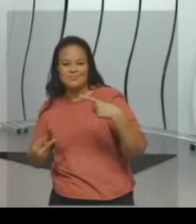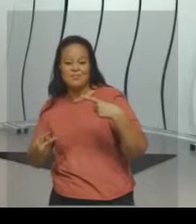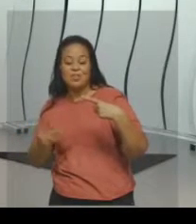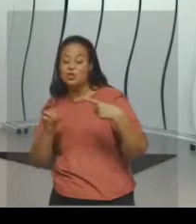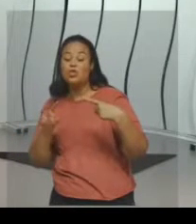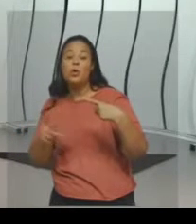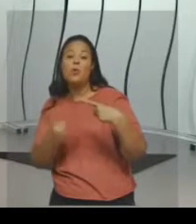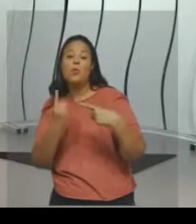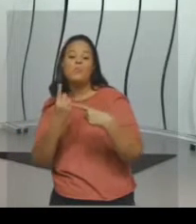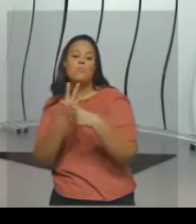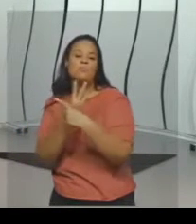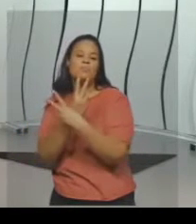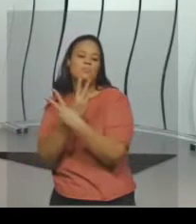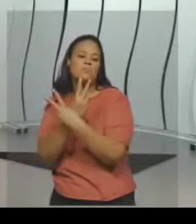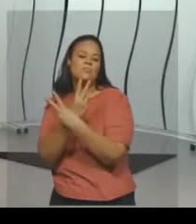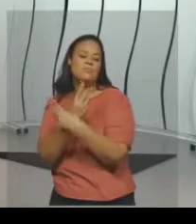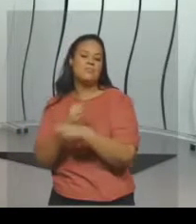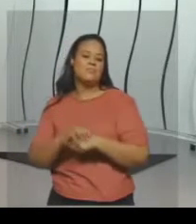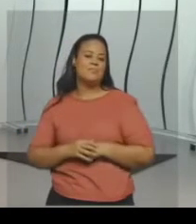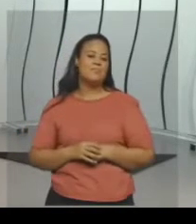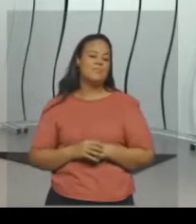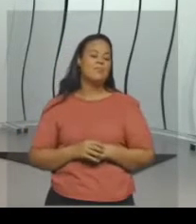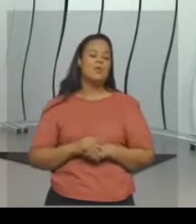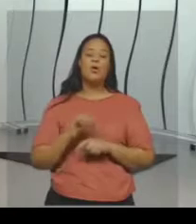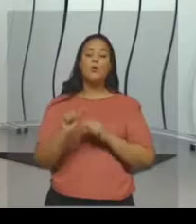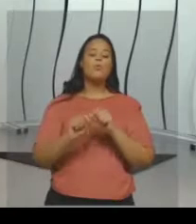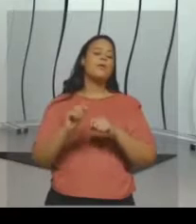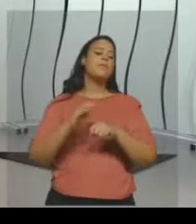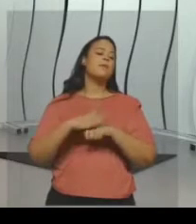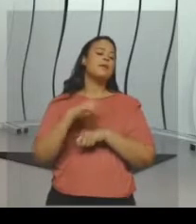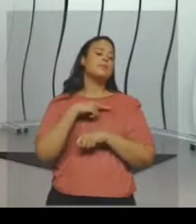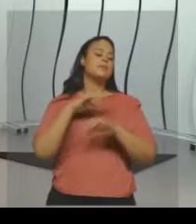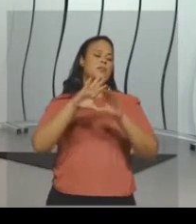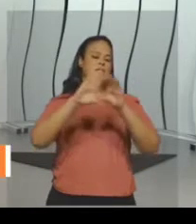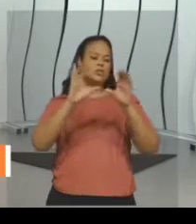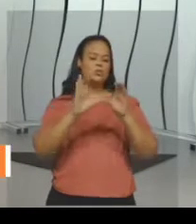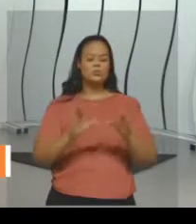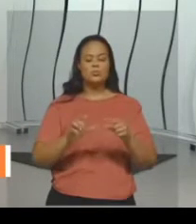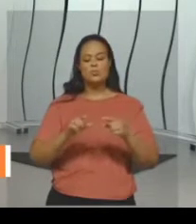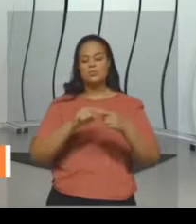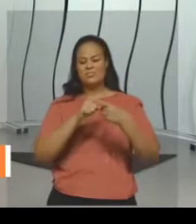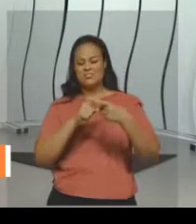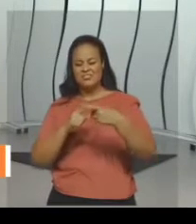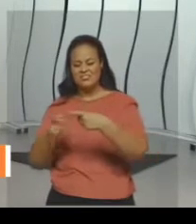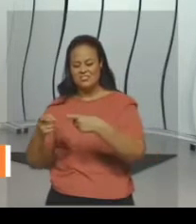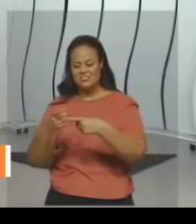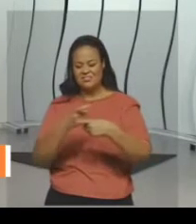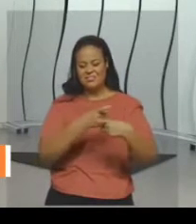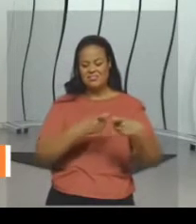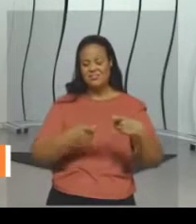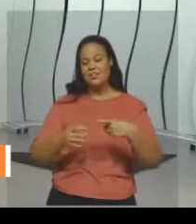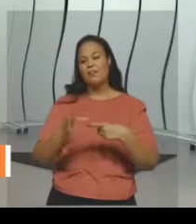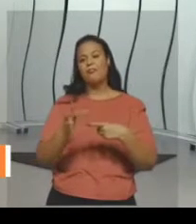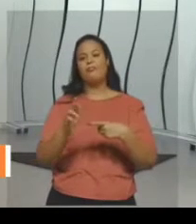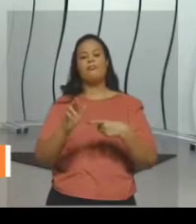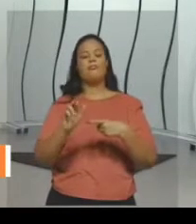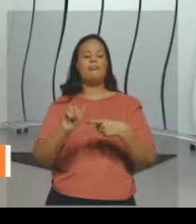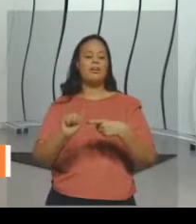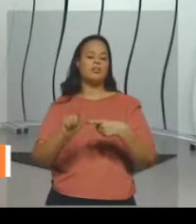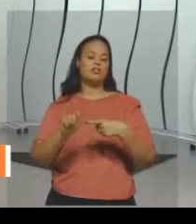apenas. O que mais tem numa estrutura de uma bactéria? Flagelos, que são